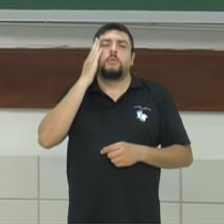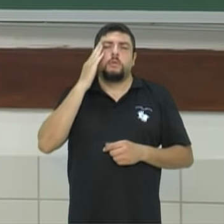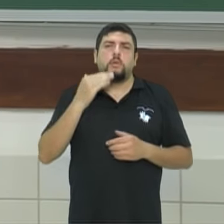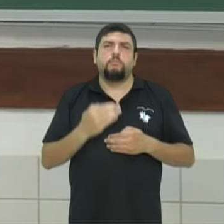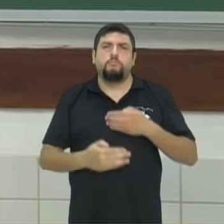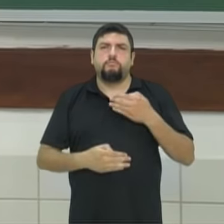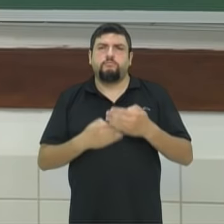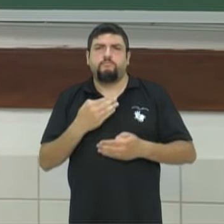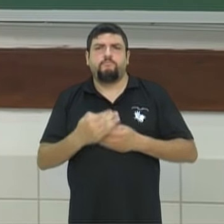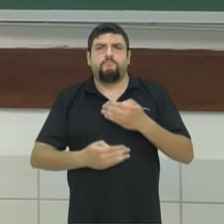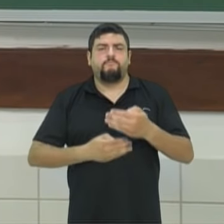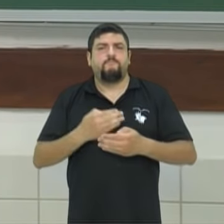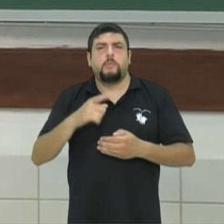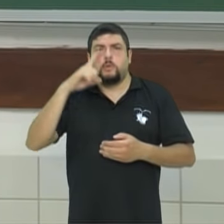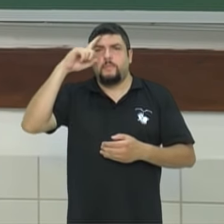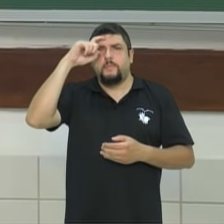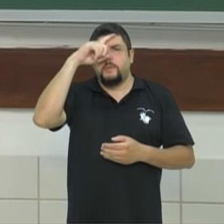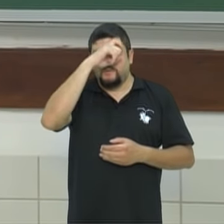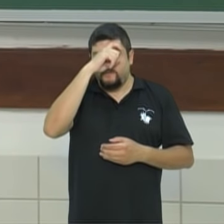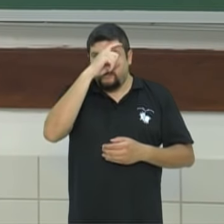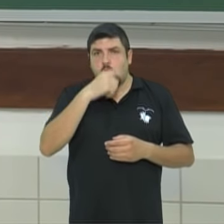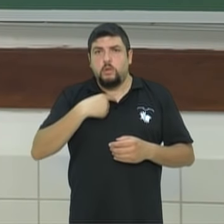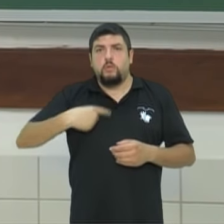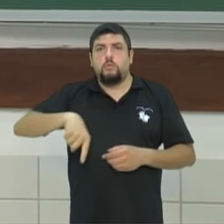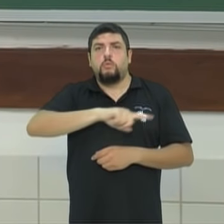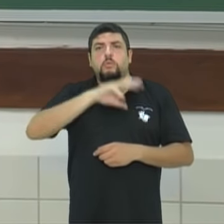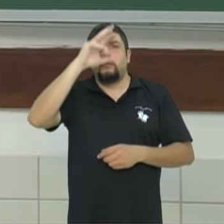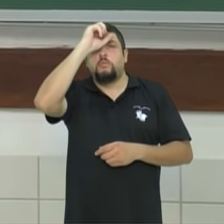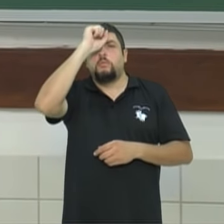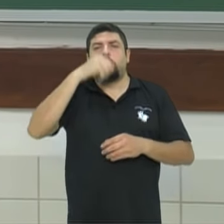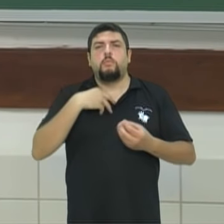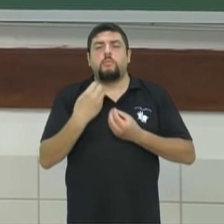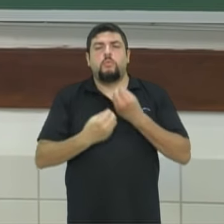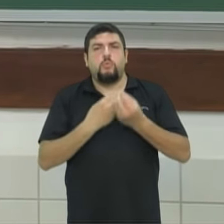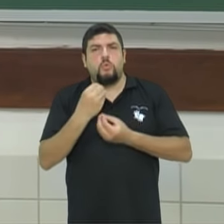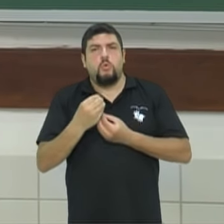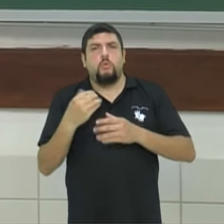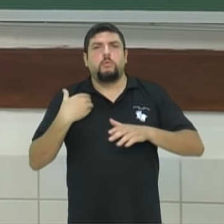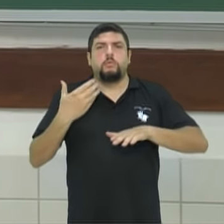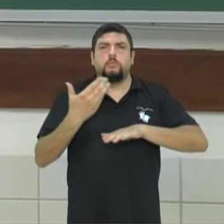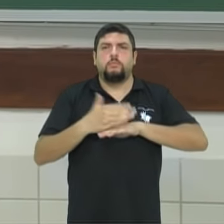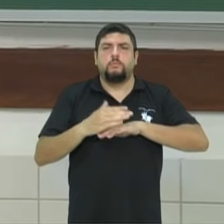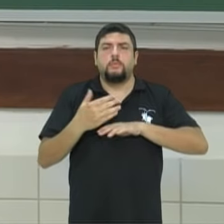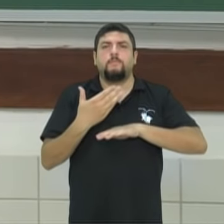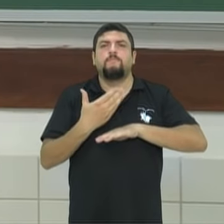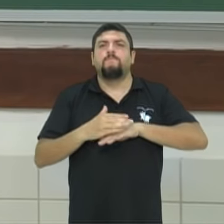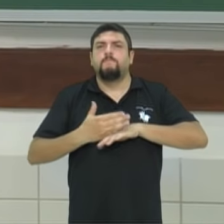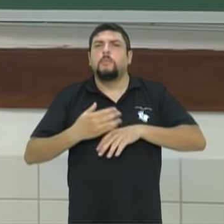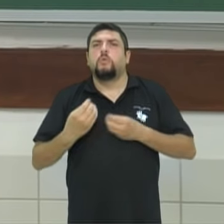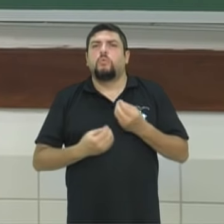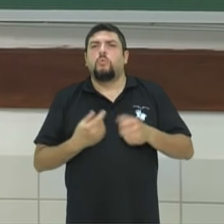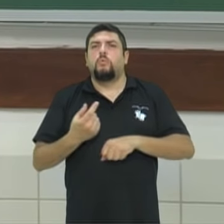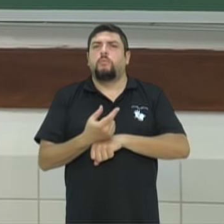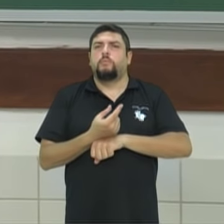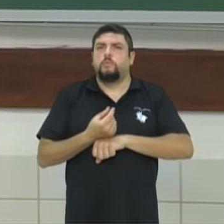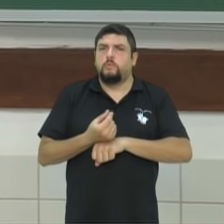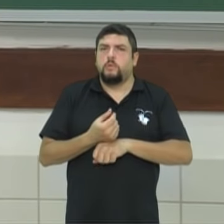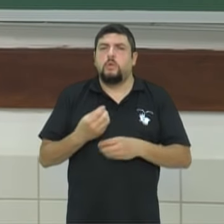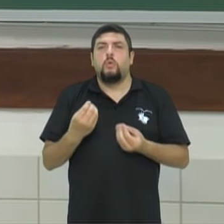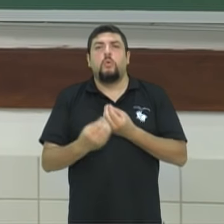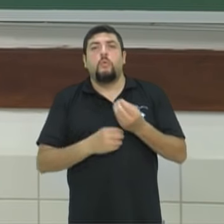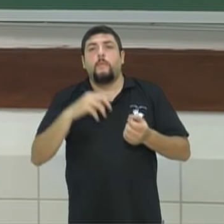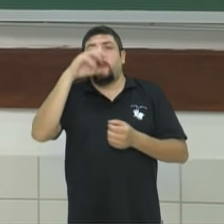tornando mais difíceis, né? E aí a gente tem que aprender a driblar com essa situação toda do ponto de vista financeiro. Como que a gente aprende a fazer